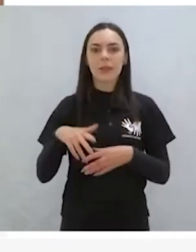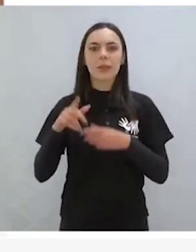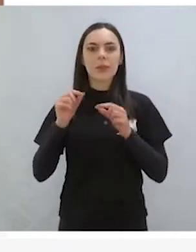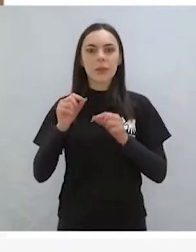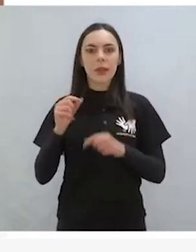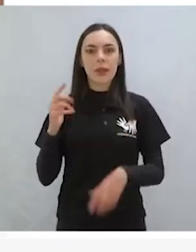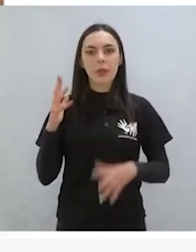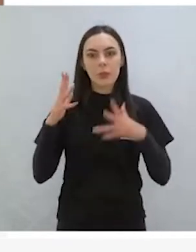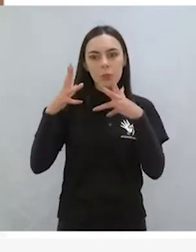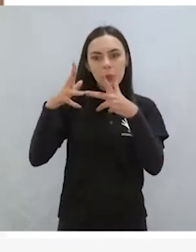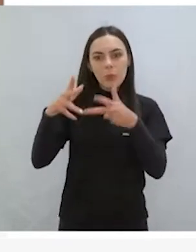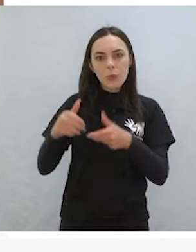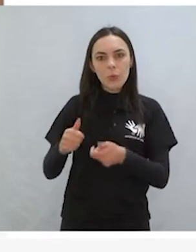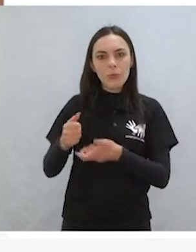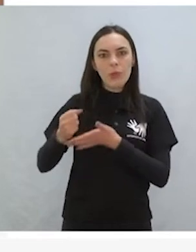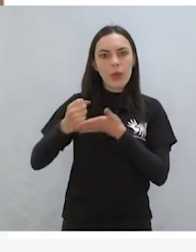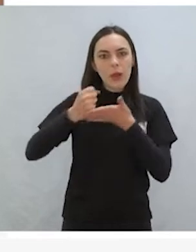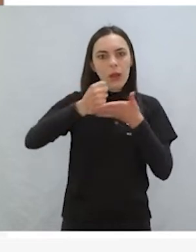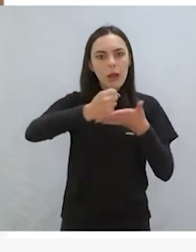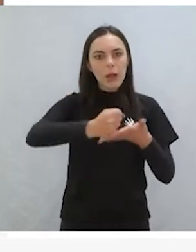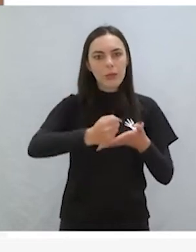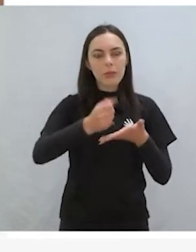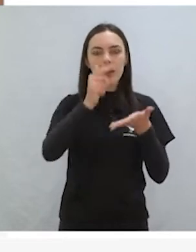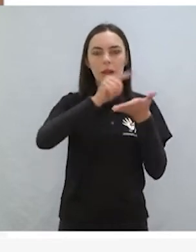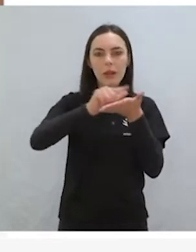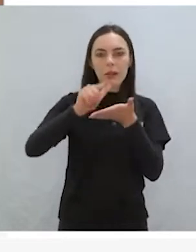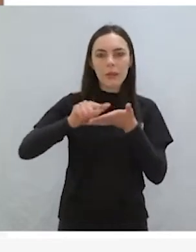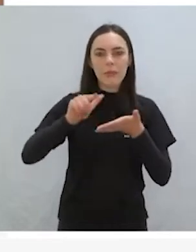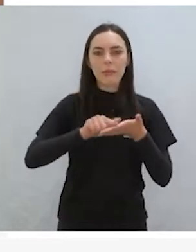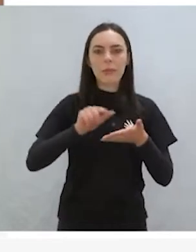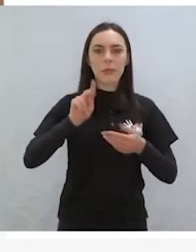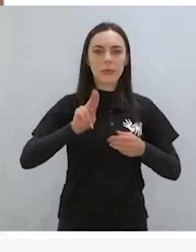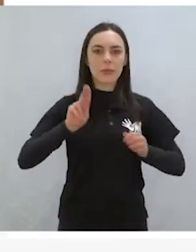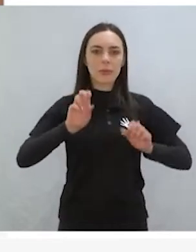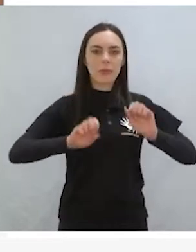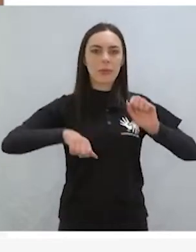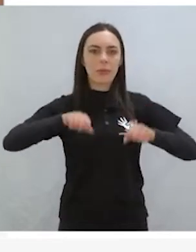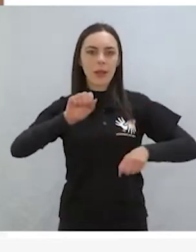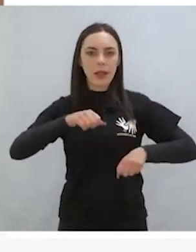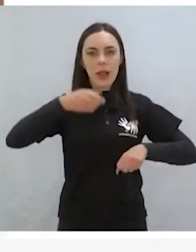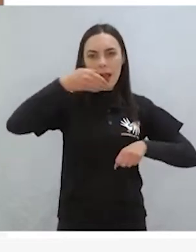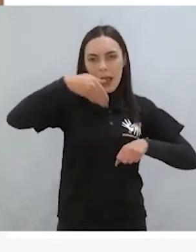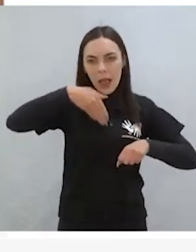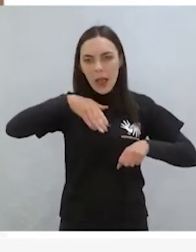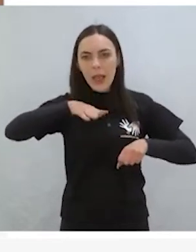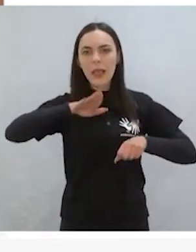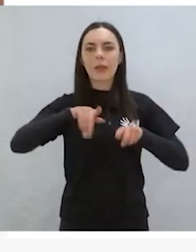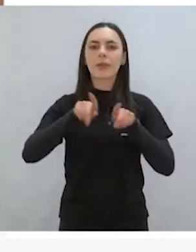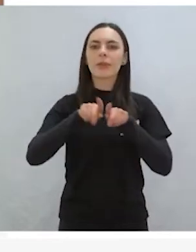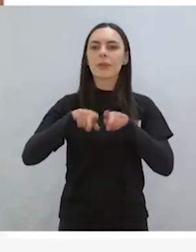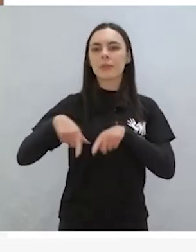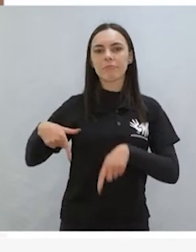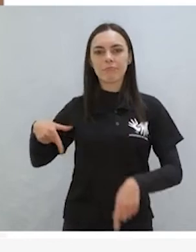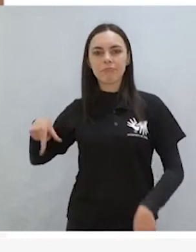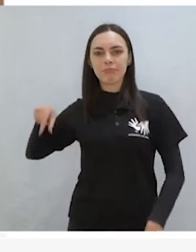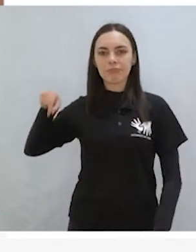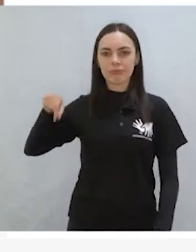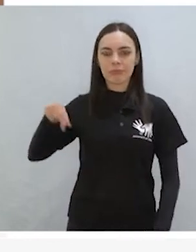também passaram a limpar o sótão com suas patas, línguas e